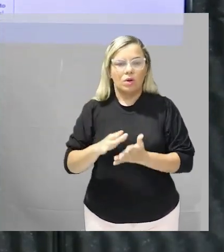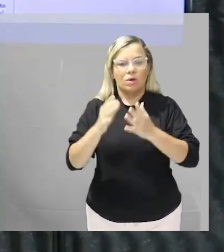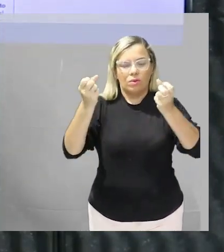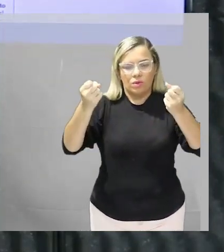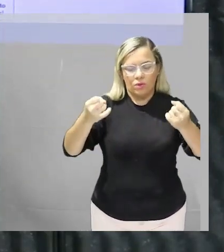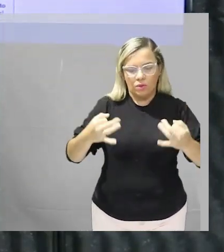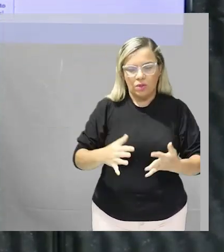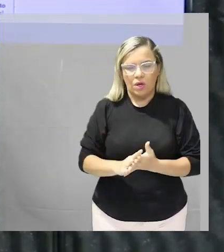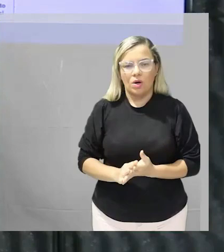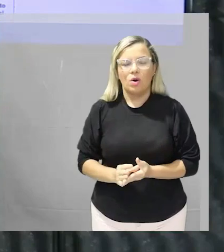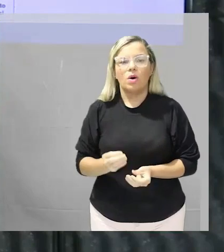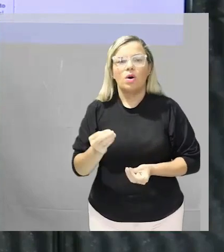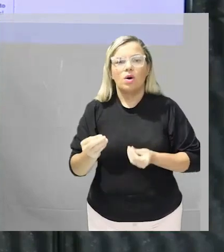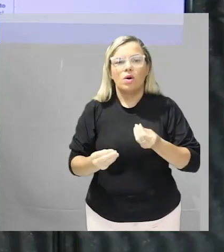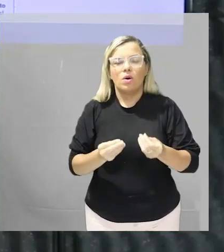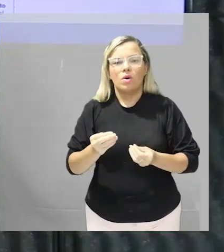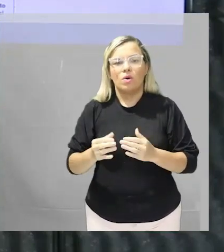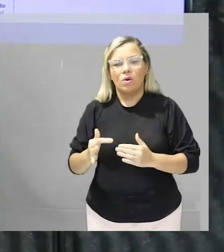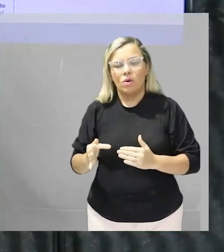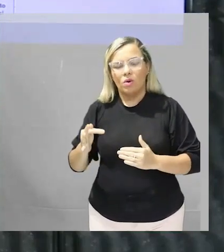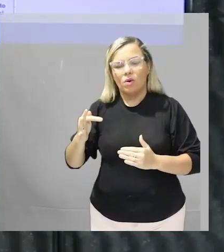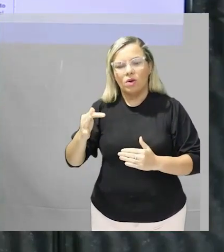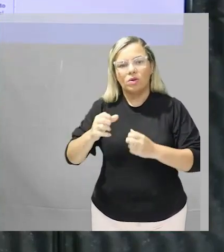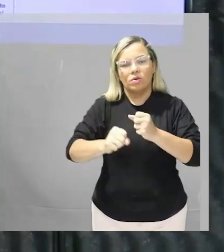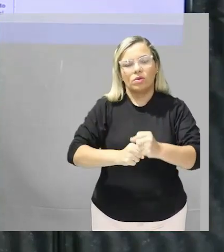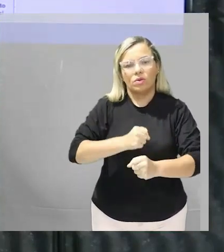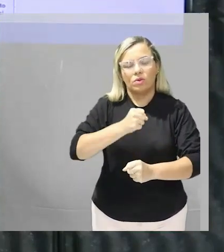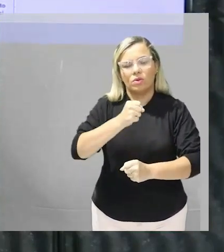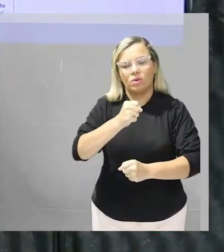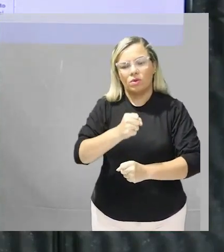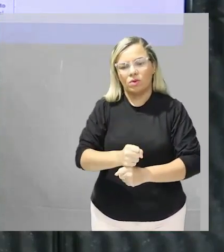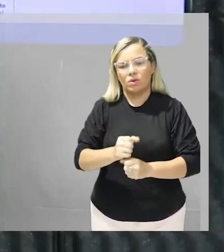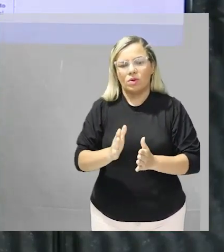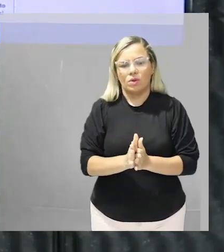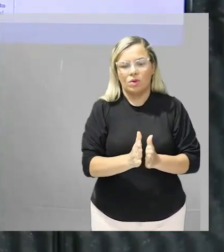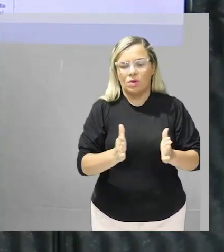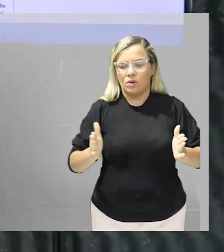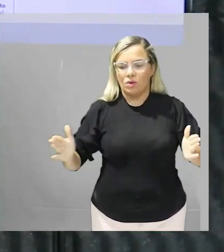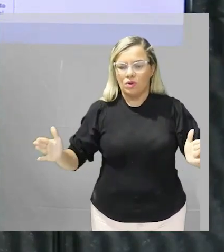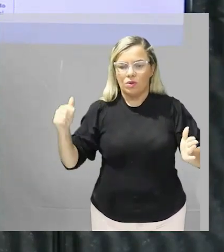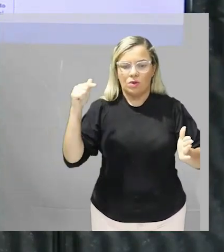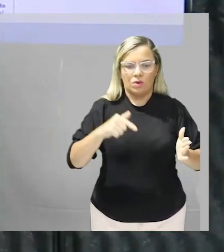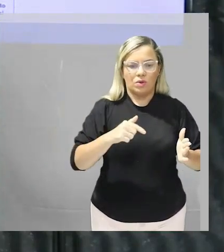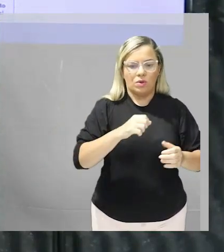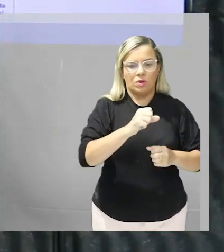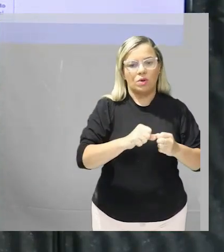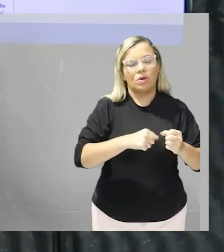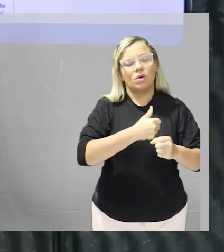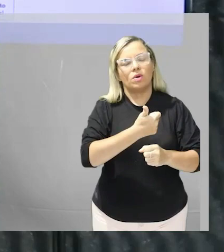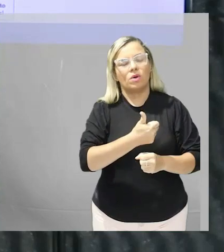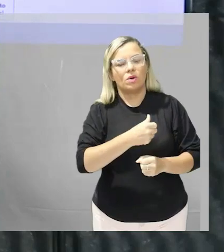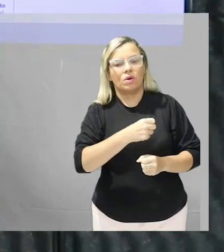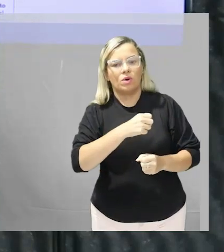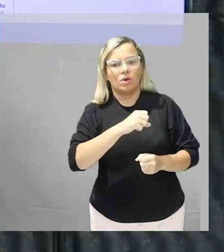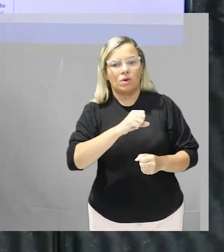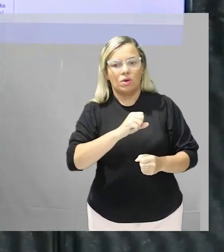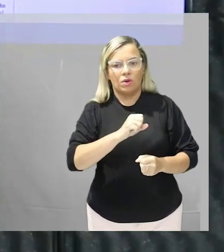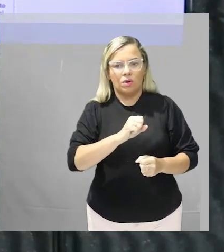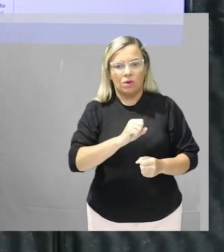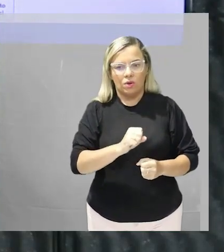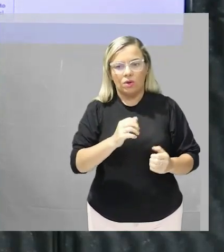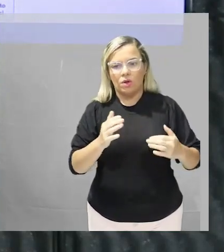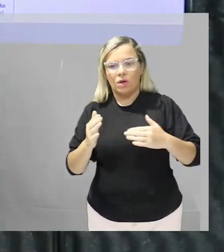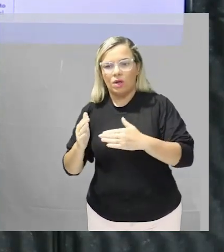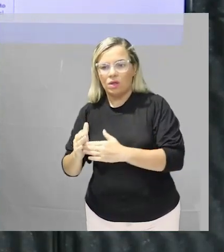é como se fosse a projeção por ano dentro do período de 2018 até 2033